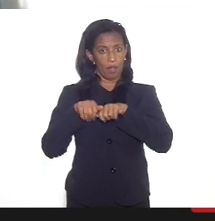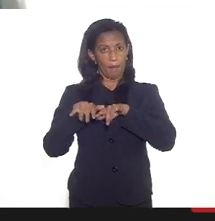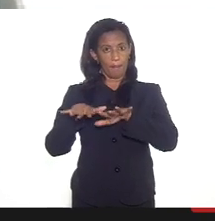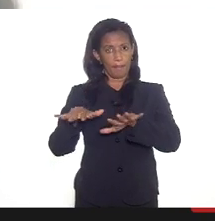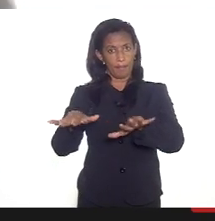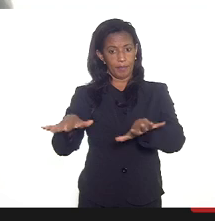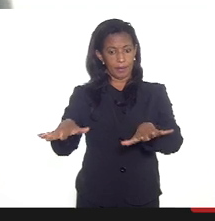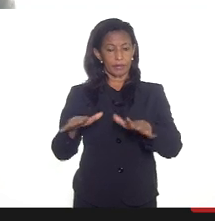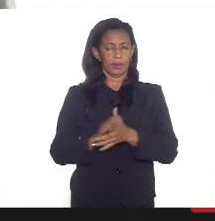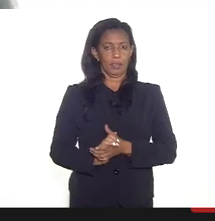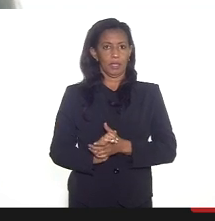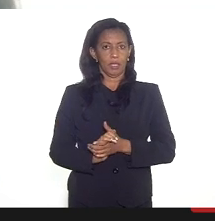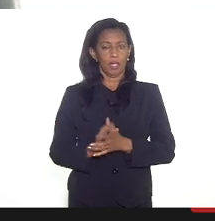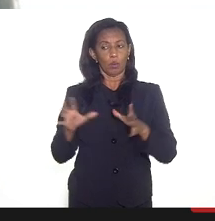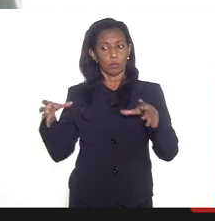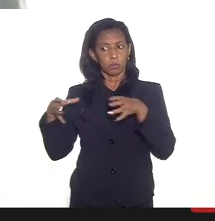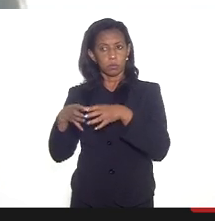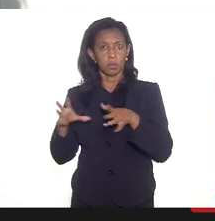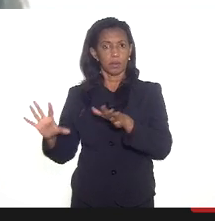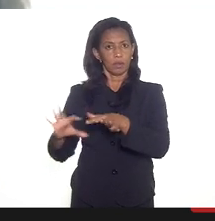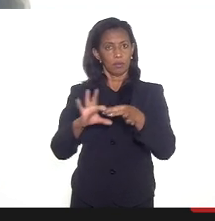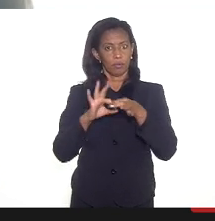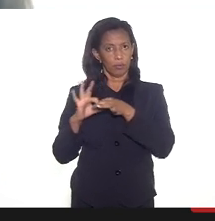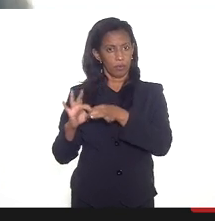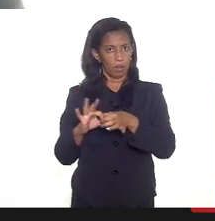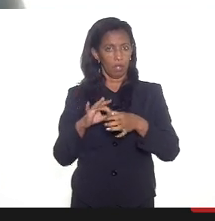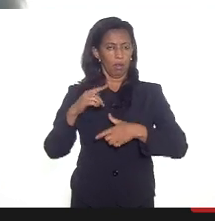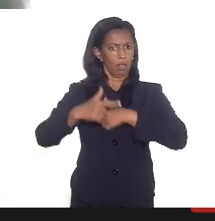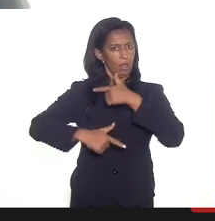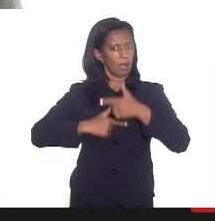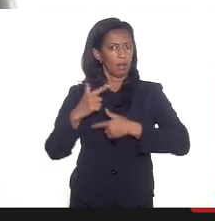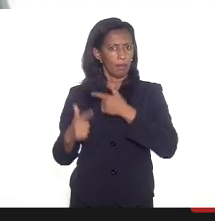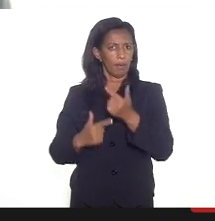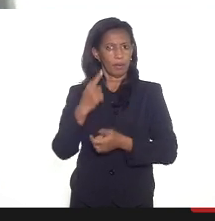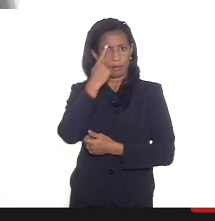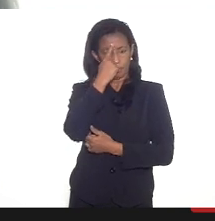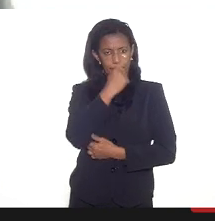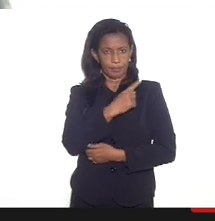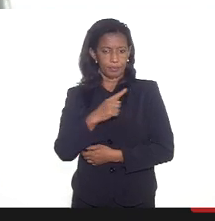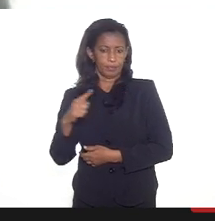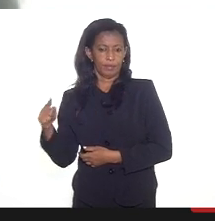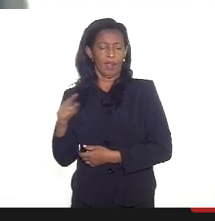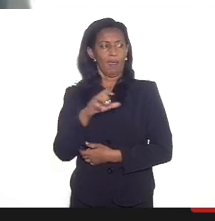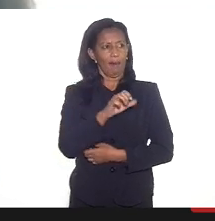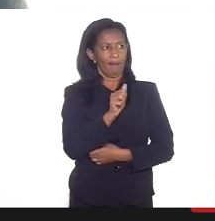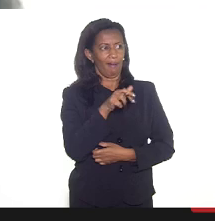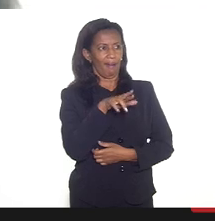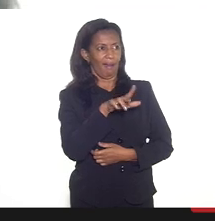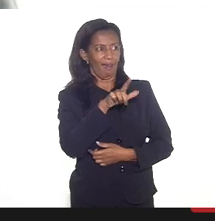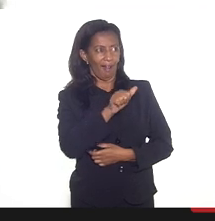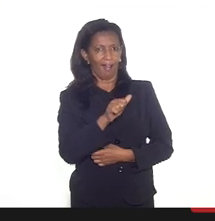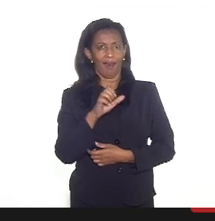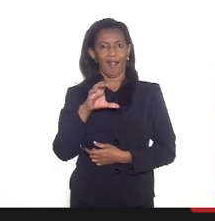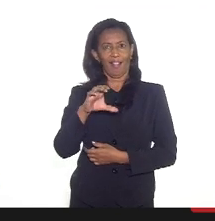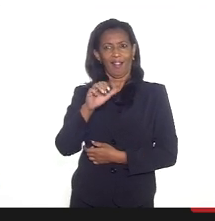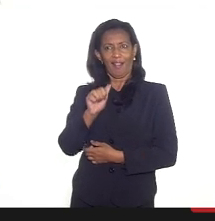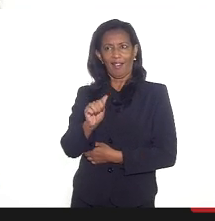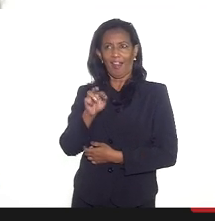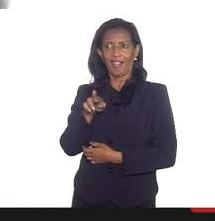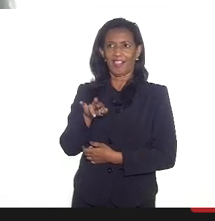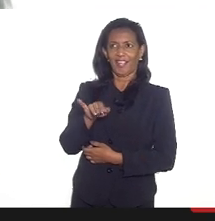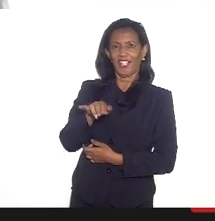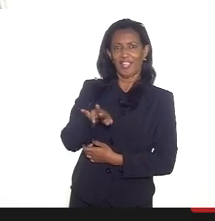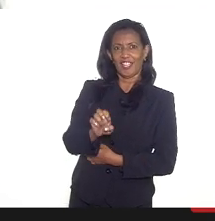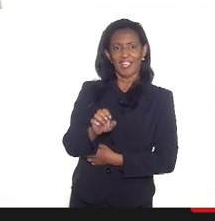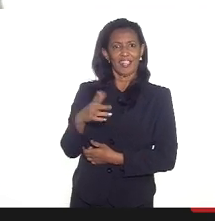rede esteve muito unida, trabalhando semanalmente, não é, Carla, Caterine, não temos ninguém, não sei se temos alguém